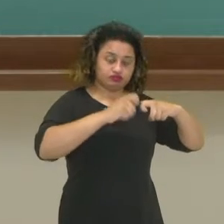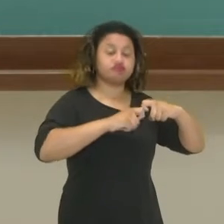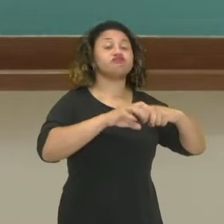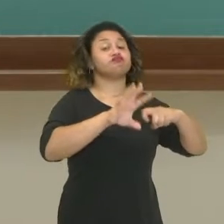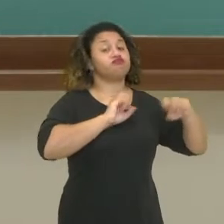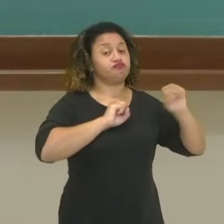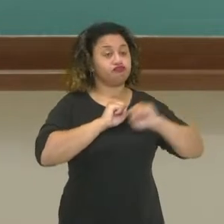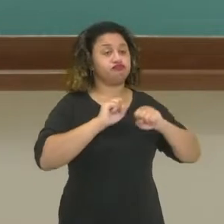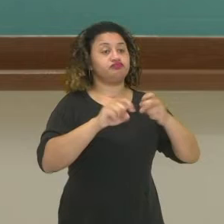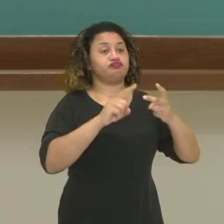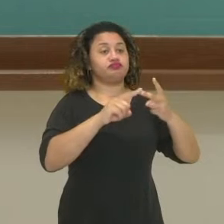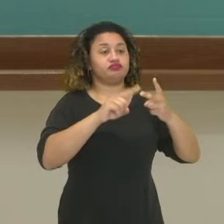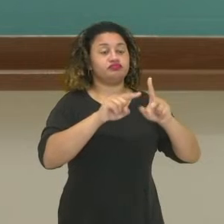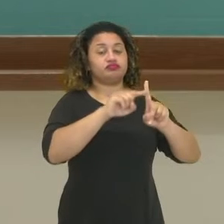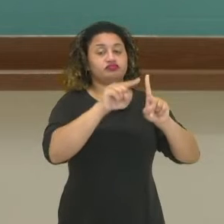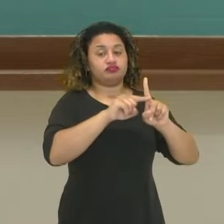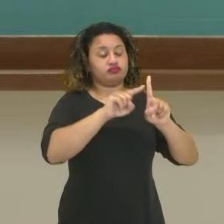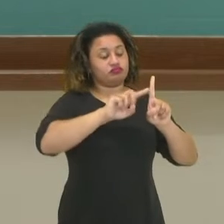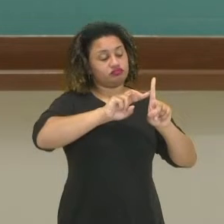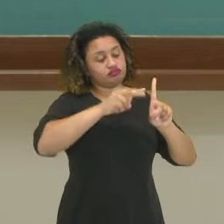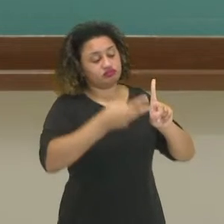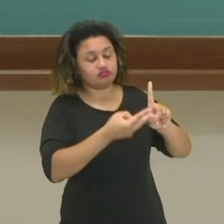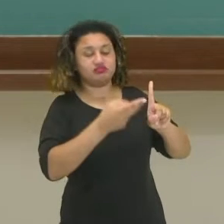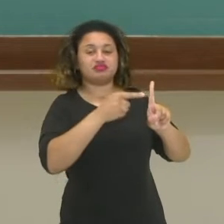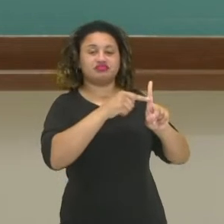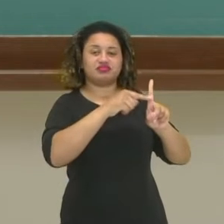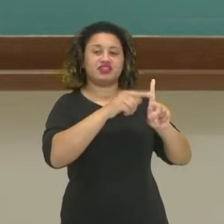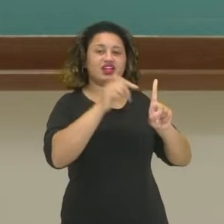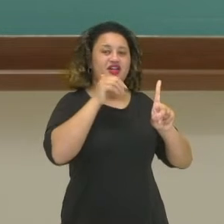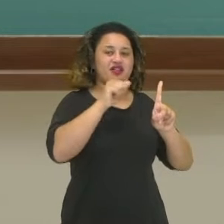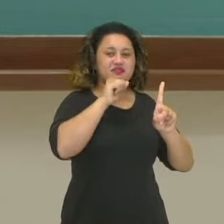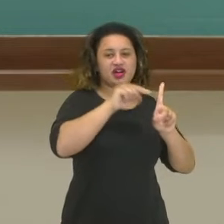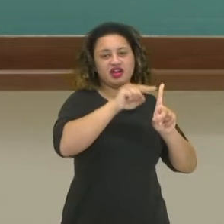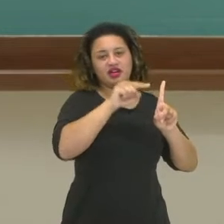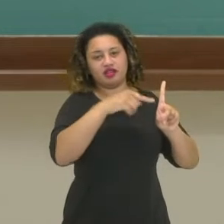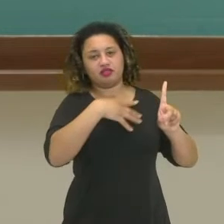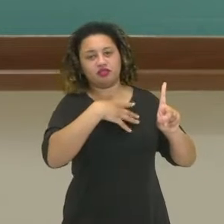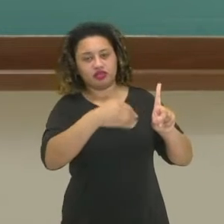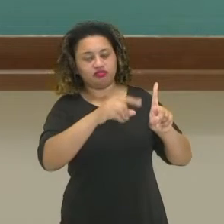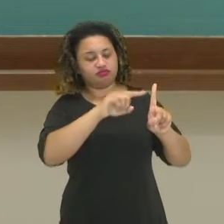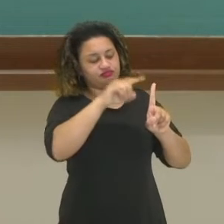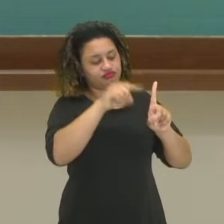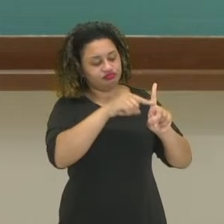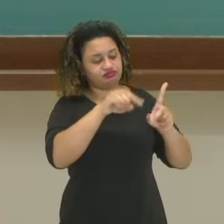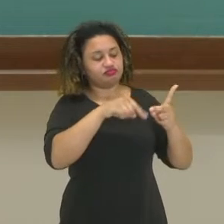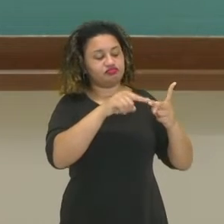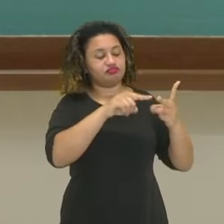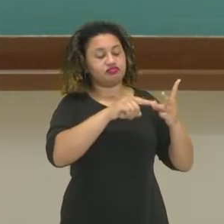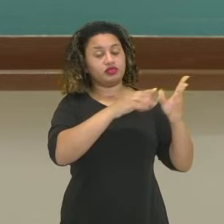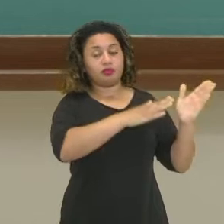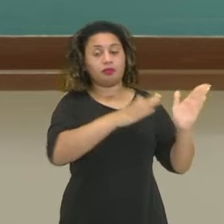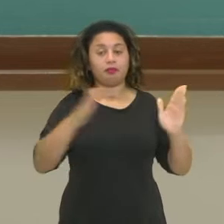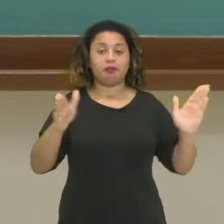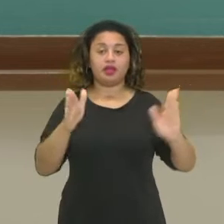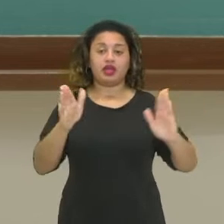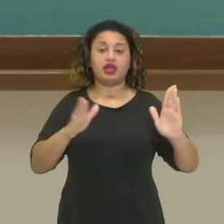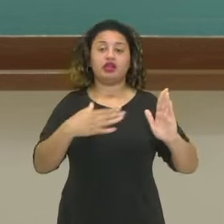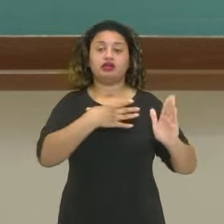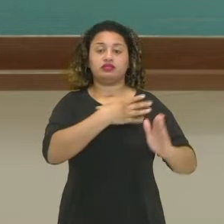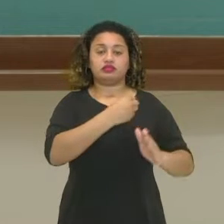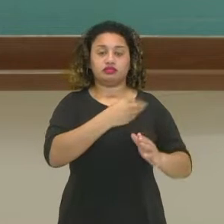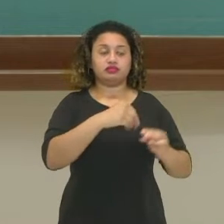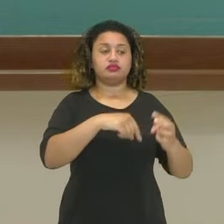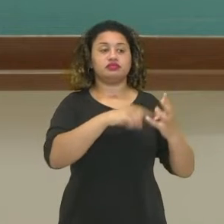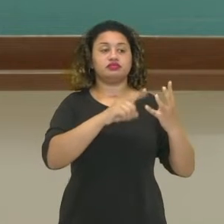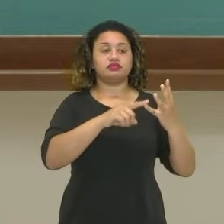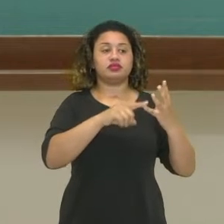AIDS. Na gestação, né, pode passar da mãe para o filho, durante a amamentação, por